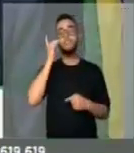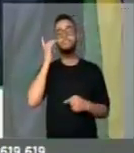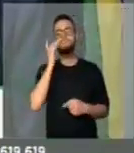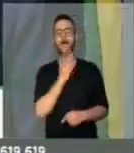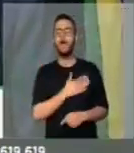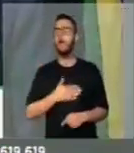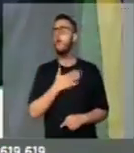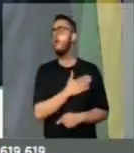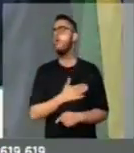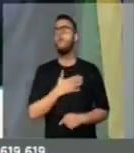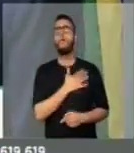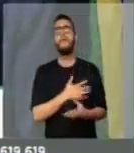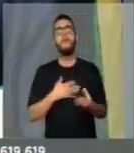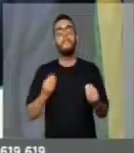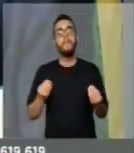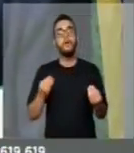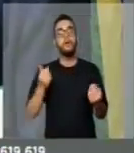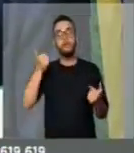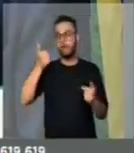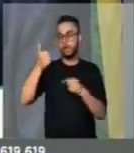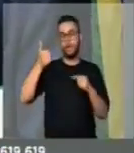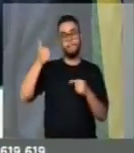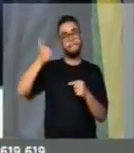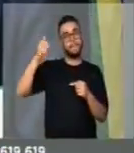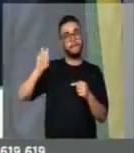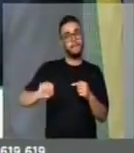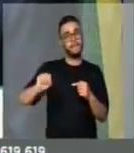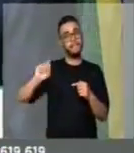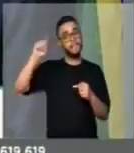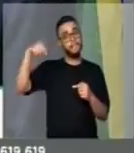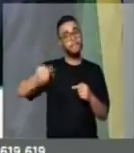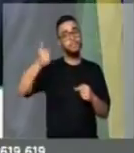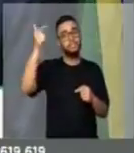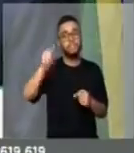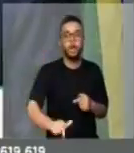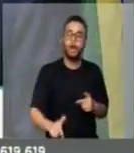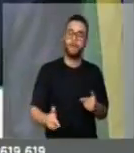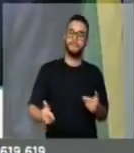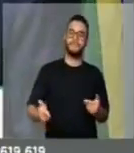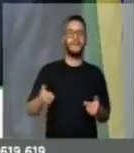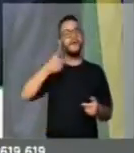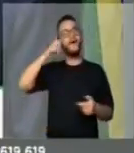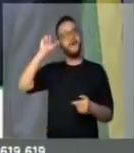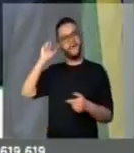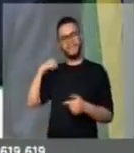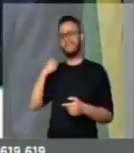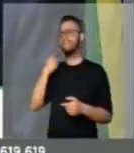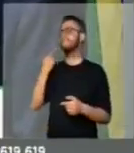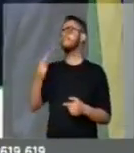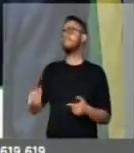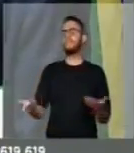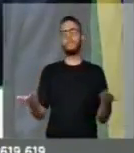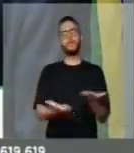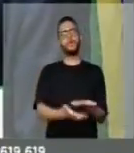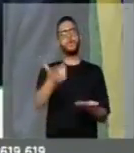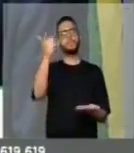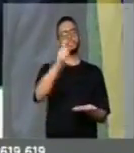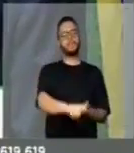presidente, que repetiu. Ontem eu disse aqui e vou dizer novamente,